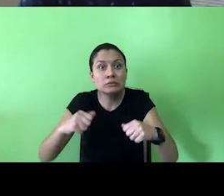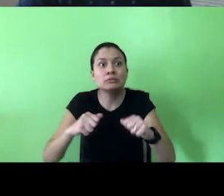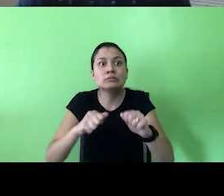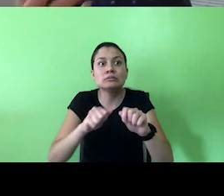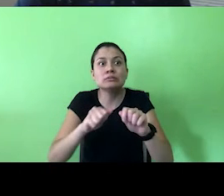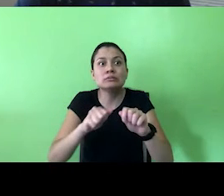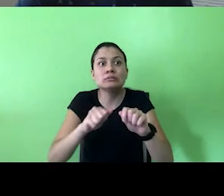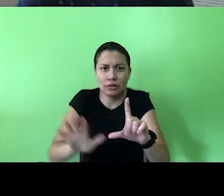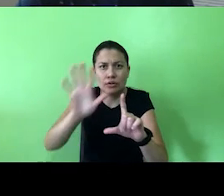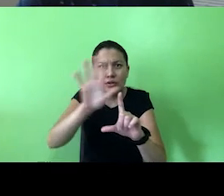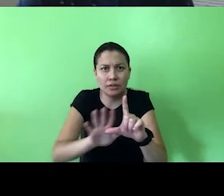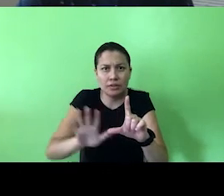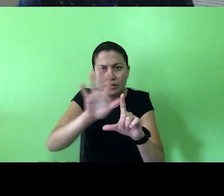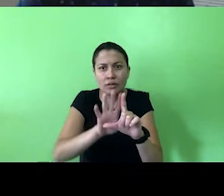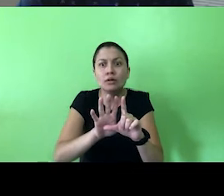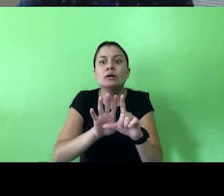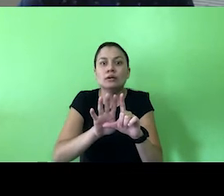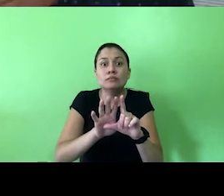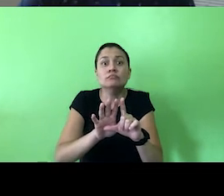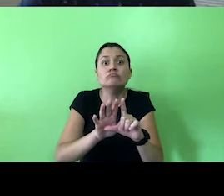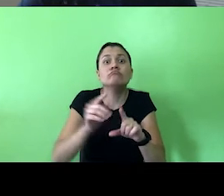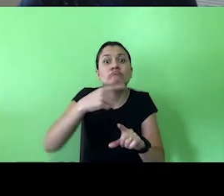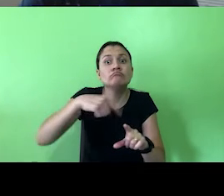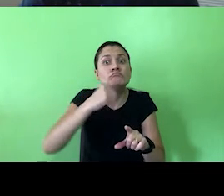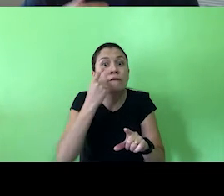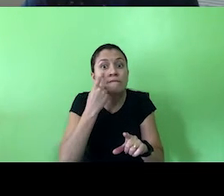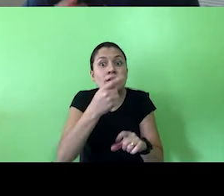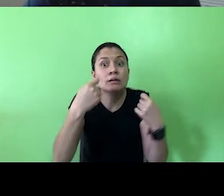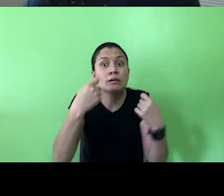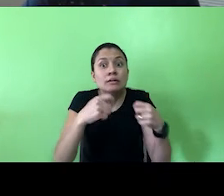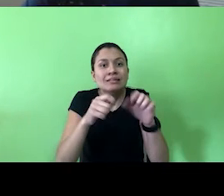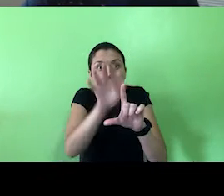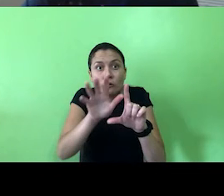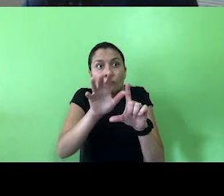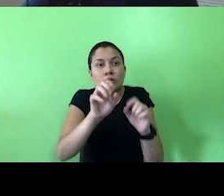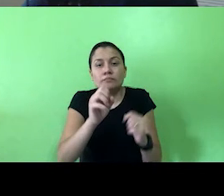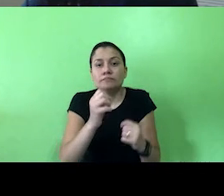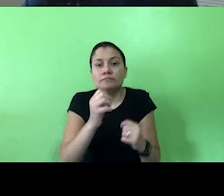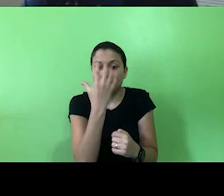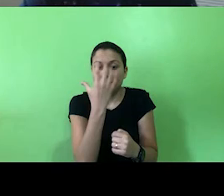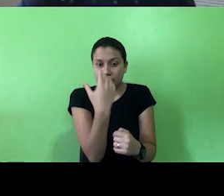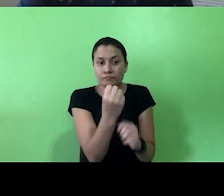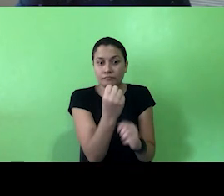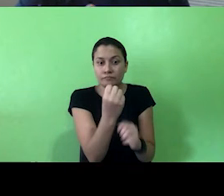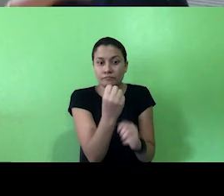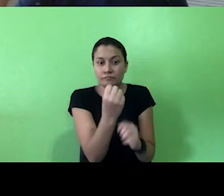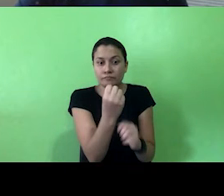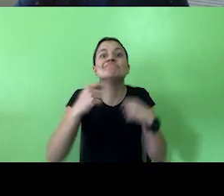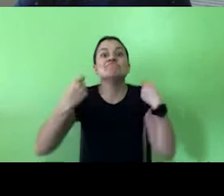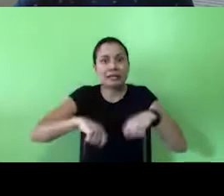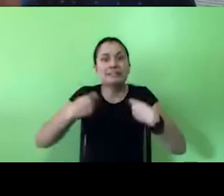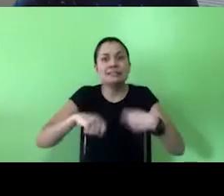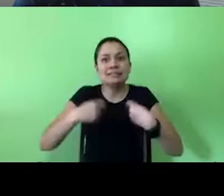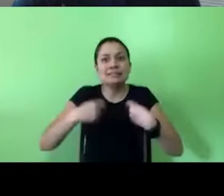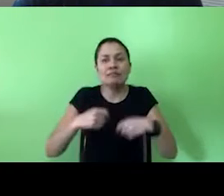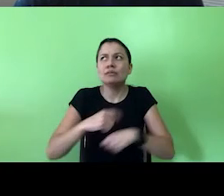pudesse usar uma tela externa, a chamada e também compartilhar o que estava fazendo. E, além de tudo